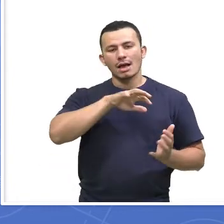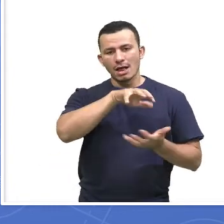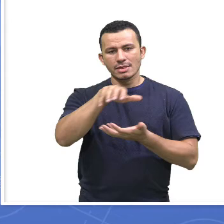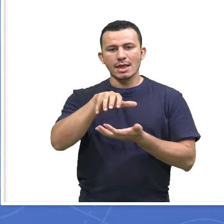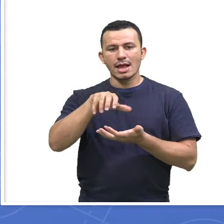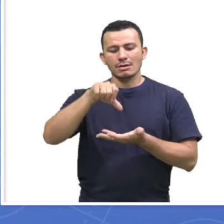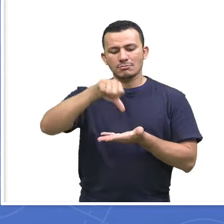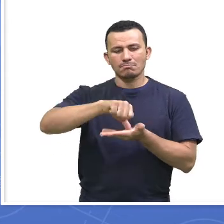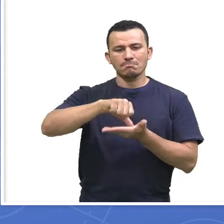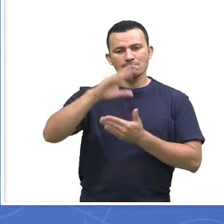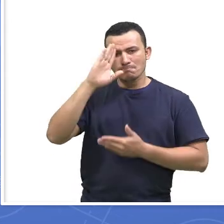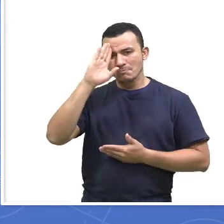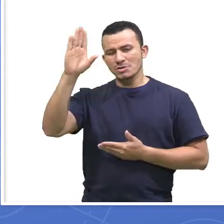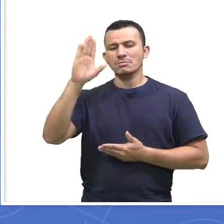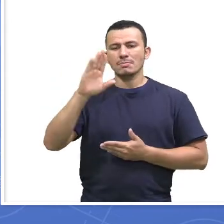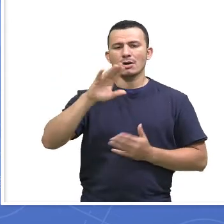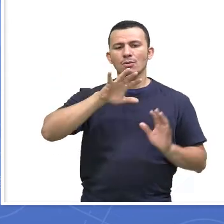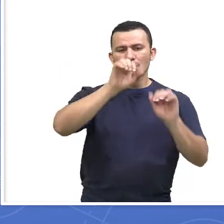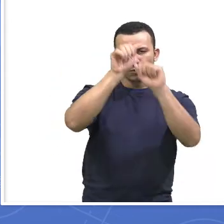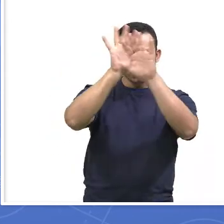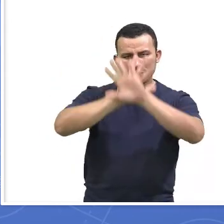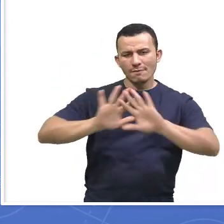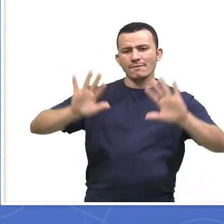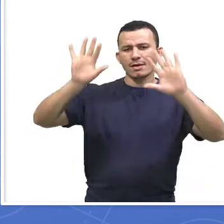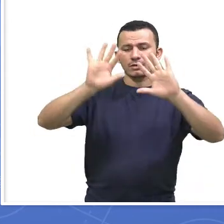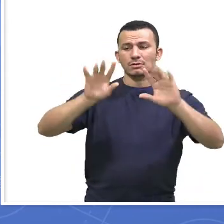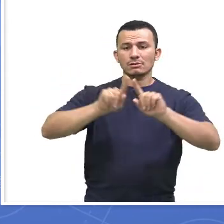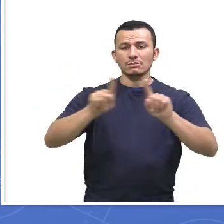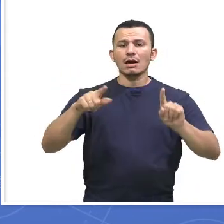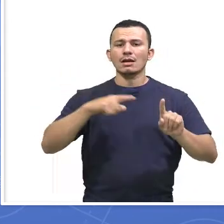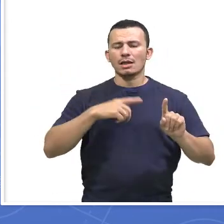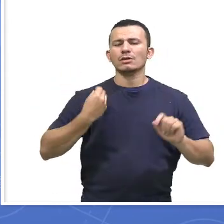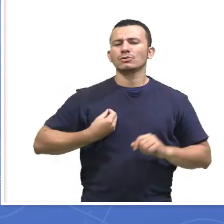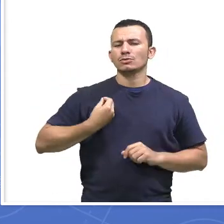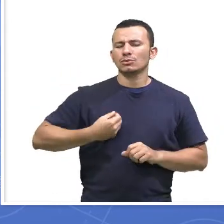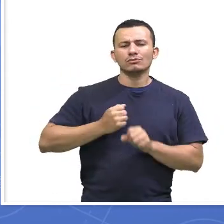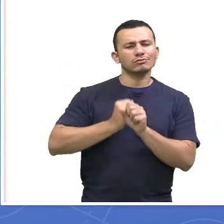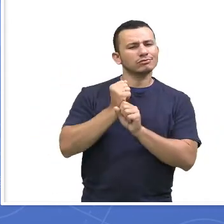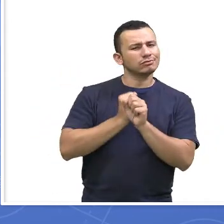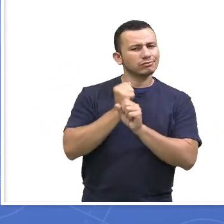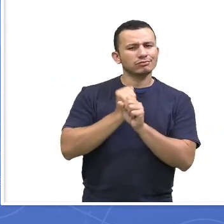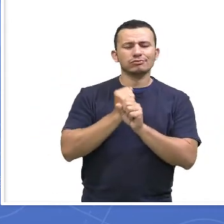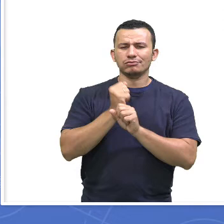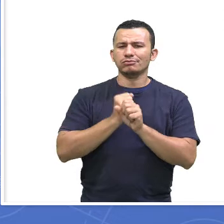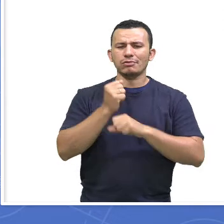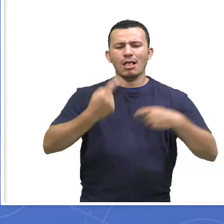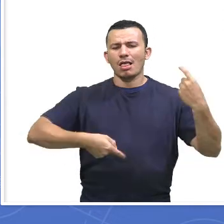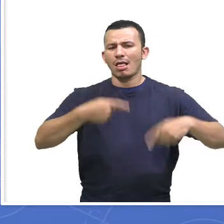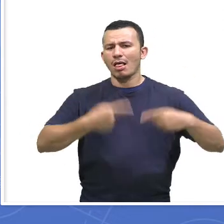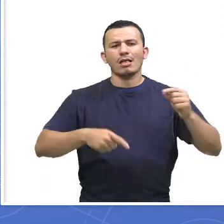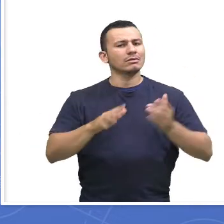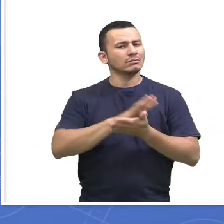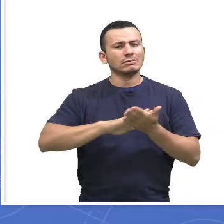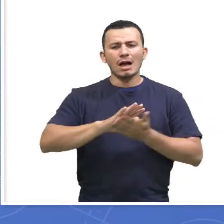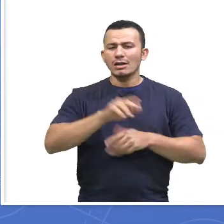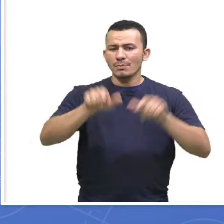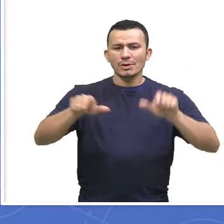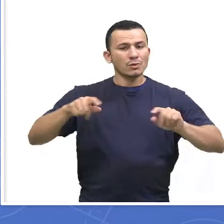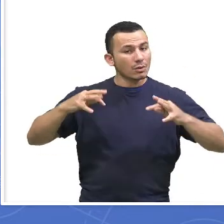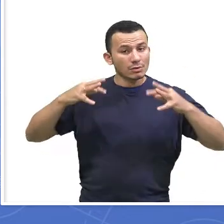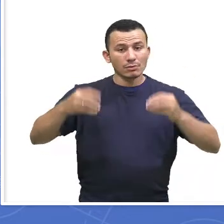do universo, ele permaneceu durante muitos anos inquestionável. Todo mundo